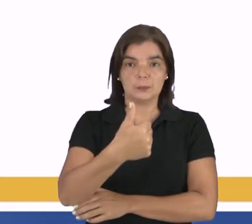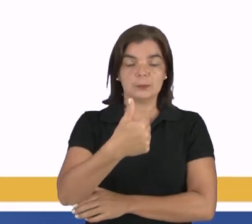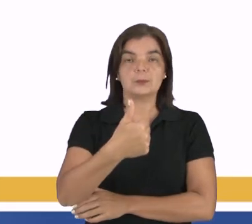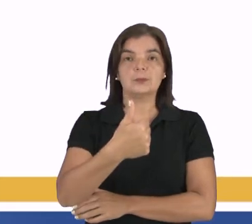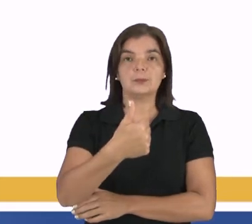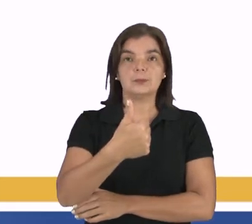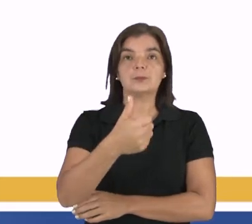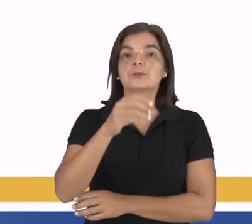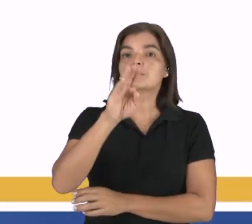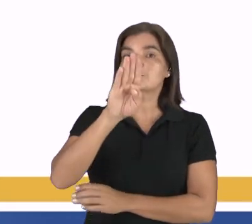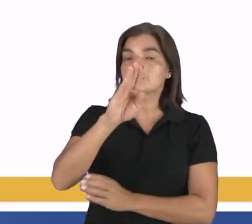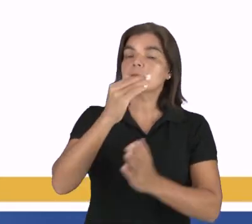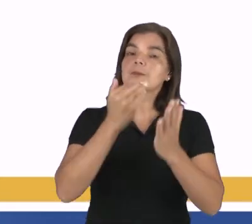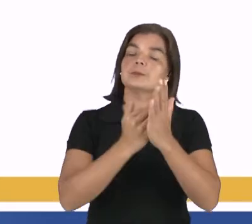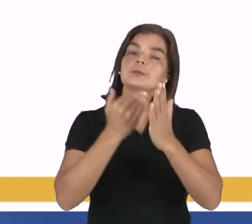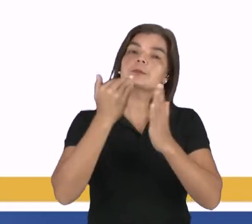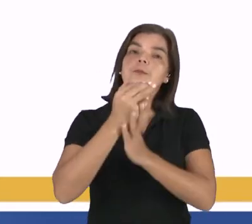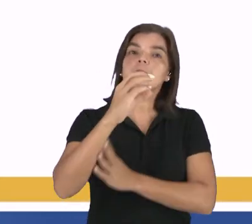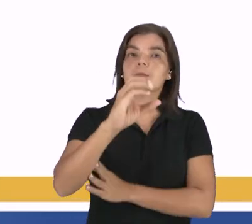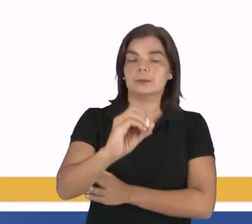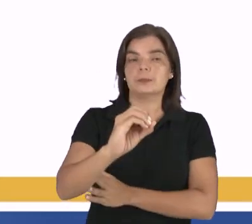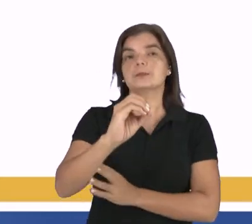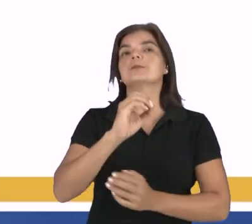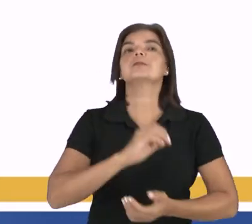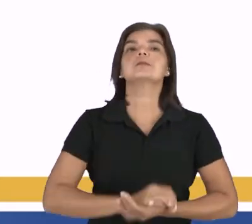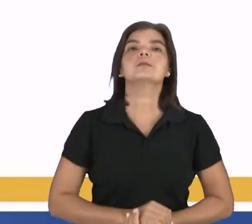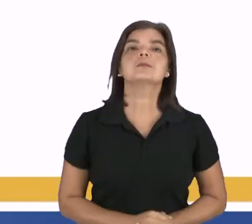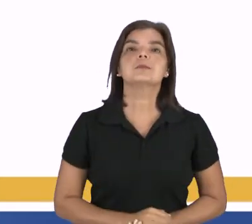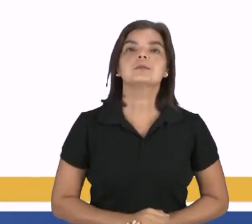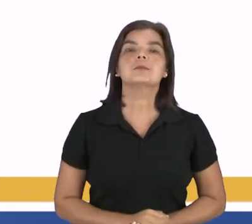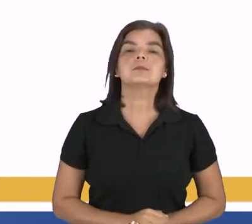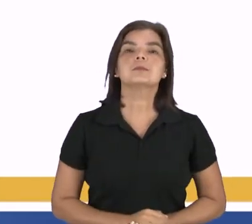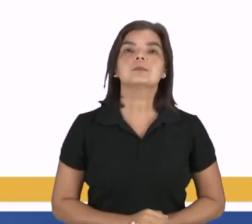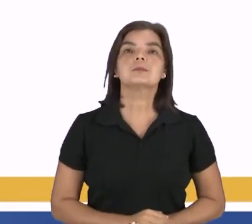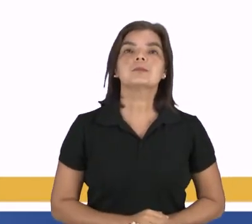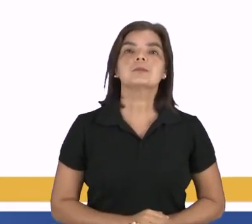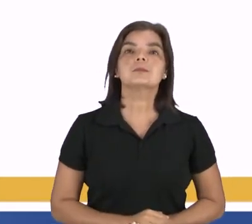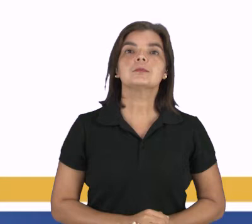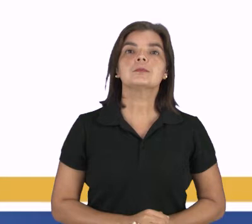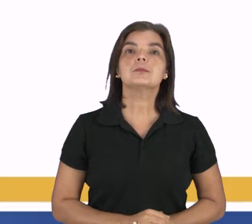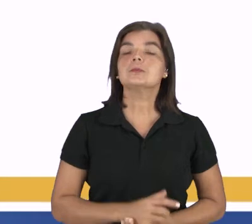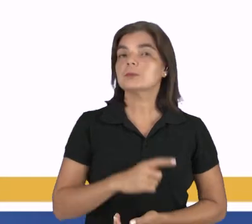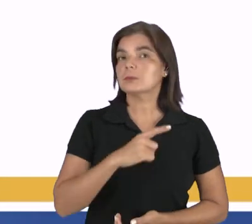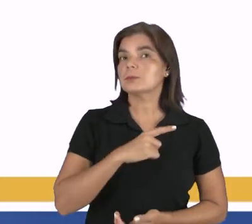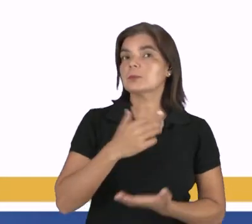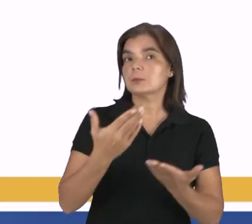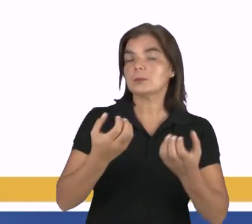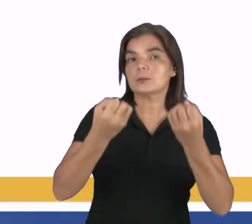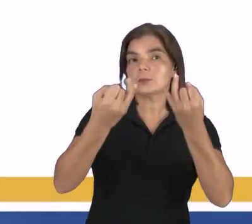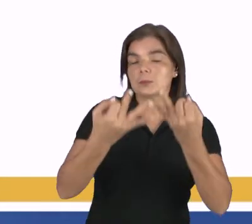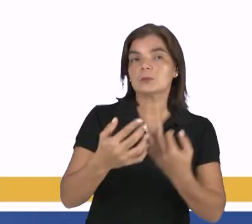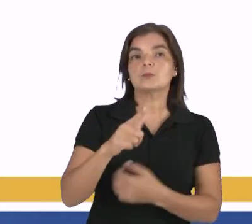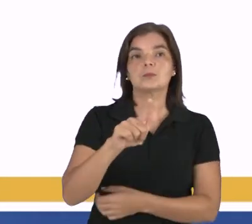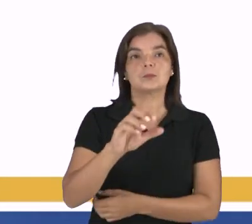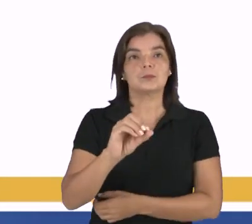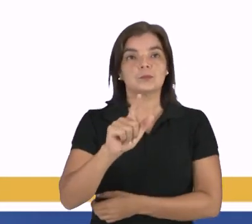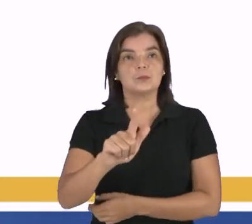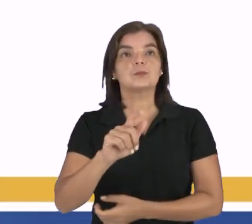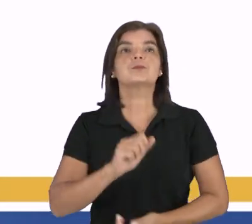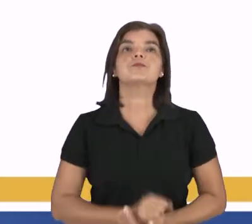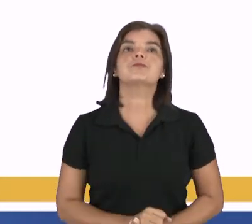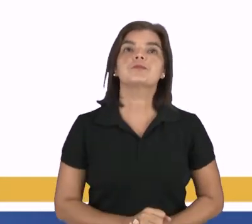tem que ser diferente de 1, e o nosso B maior que 0, para ser o conceito de logaritmo.